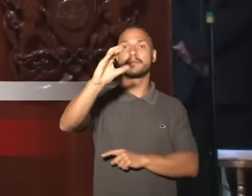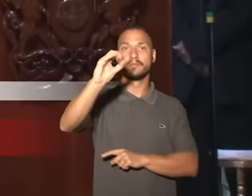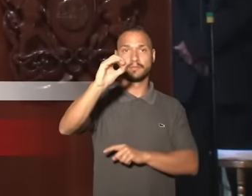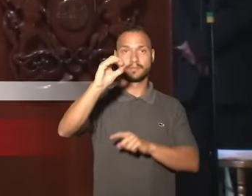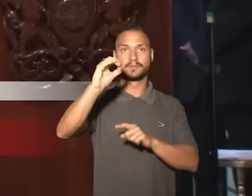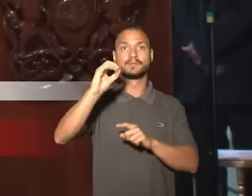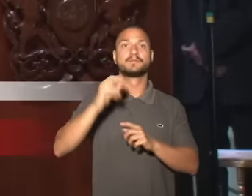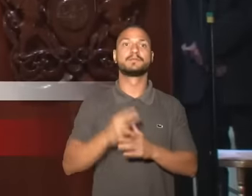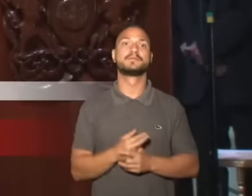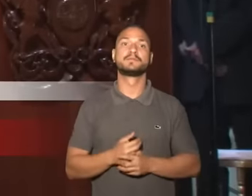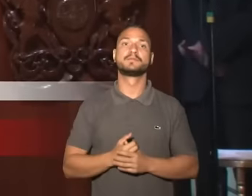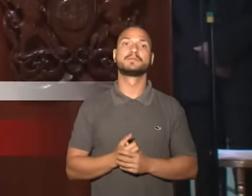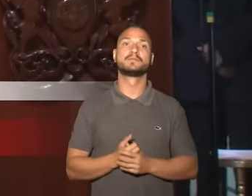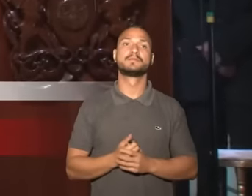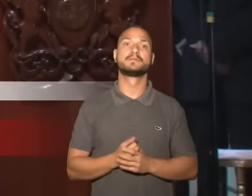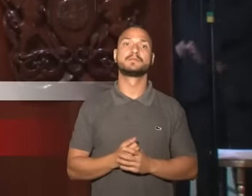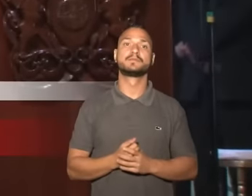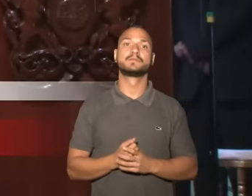Martini Júnior.